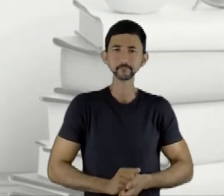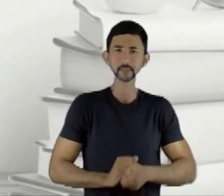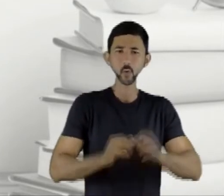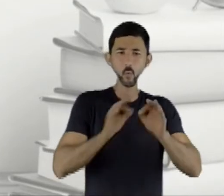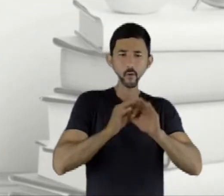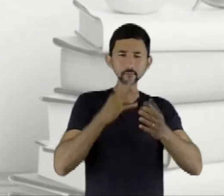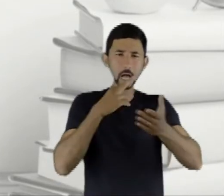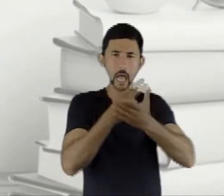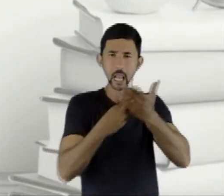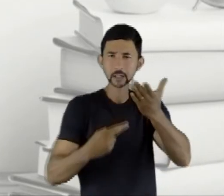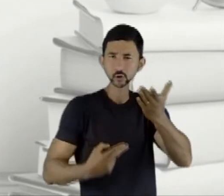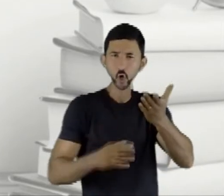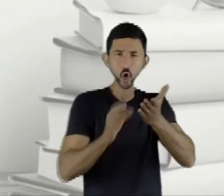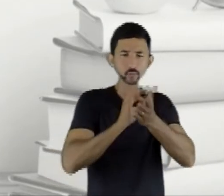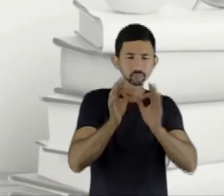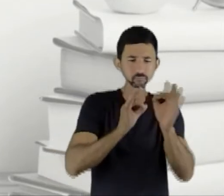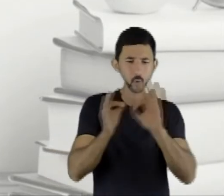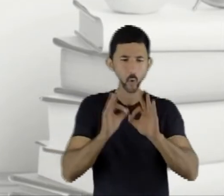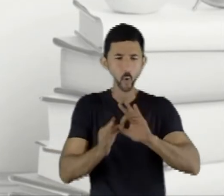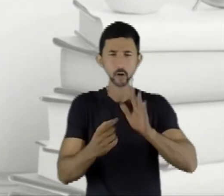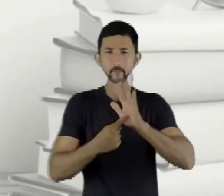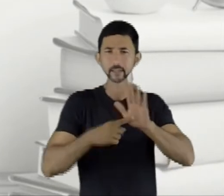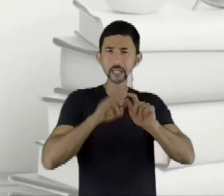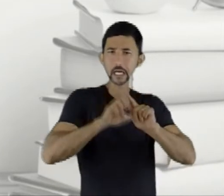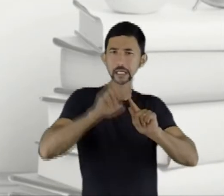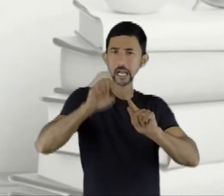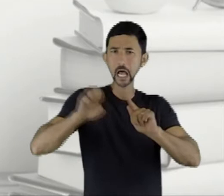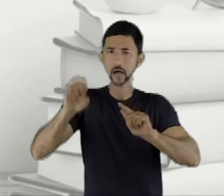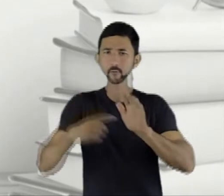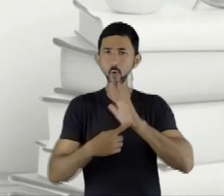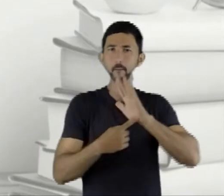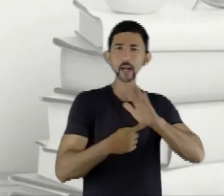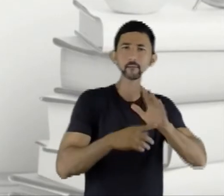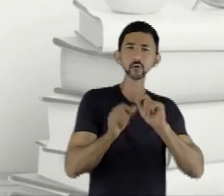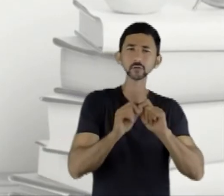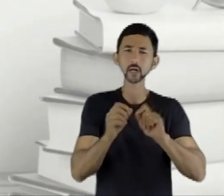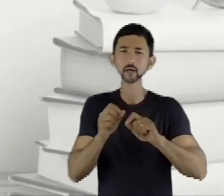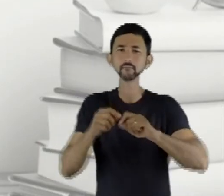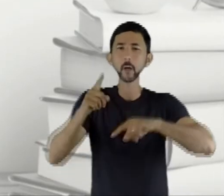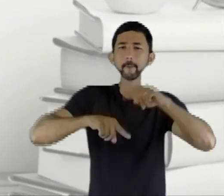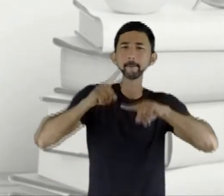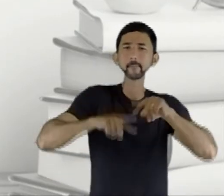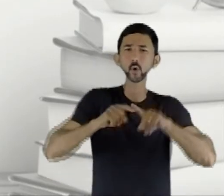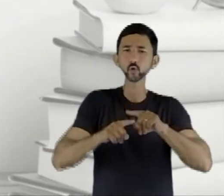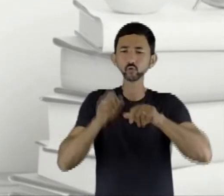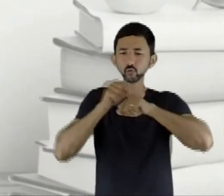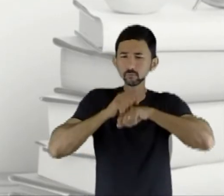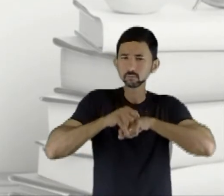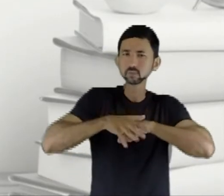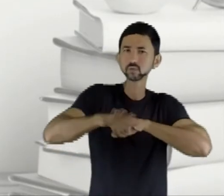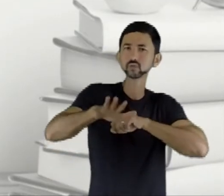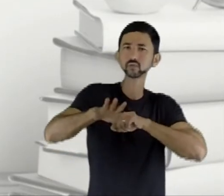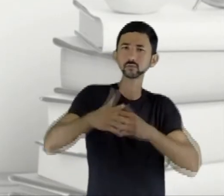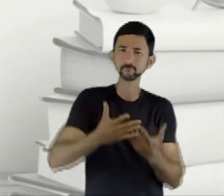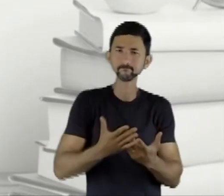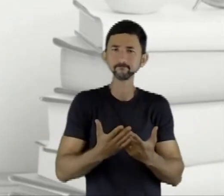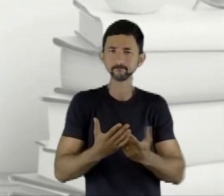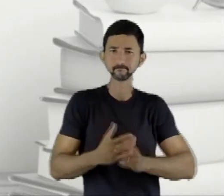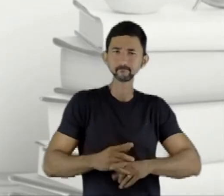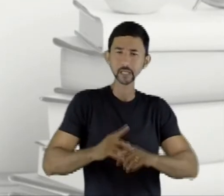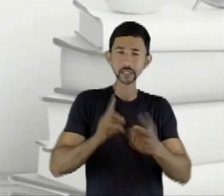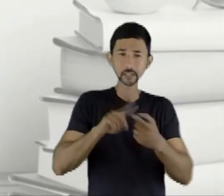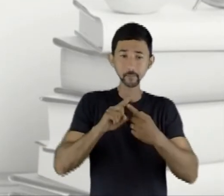o gerente de contabilidade apresentou um gráfico para mostrar quais produtos foram exportados e a